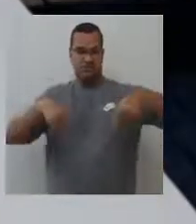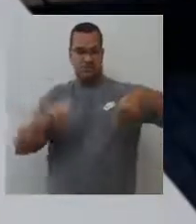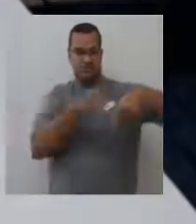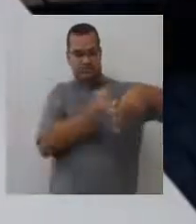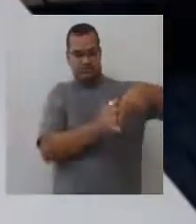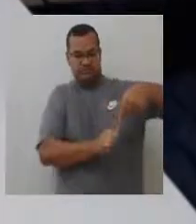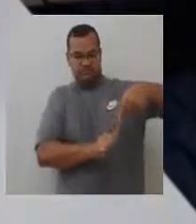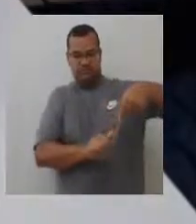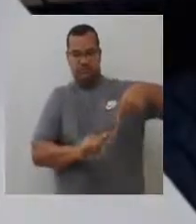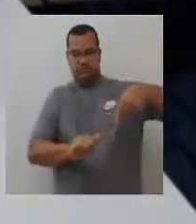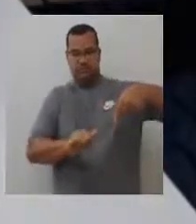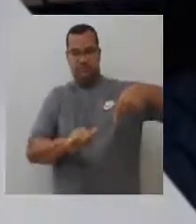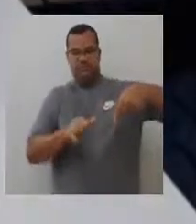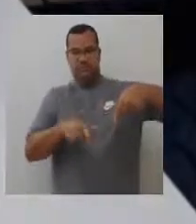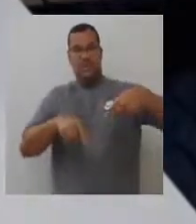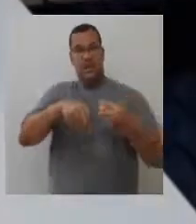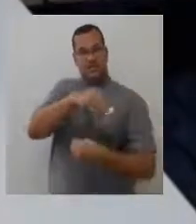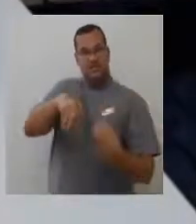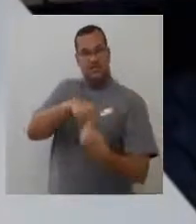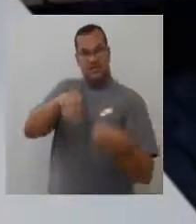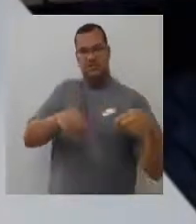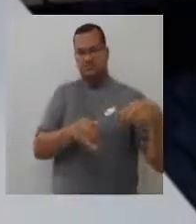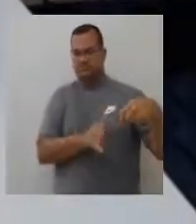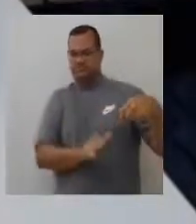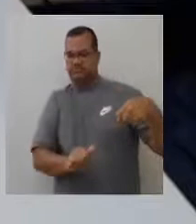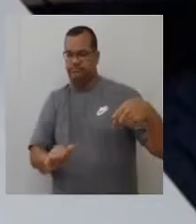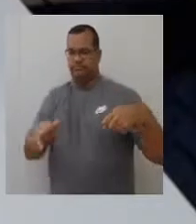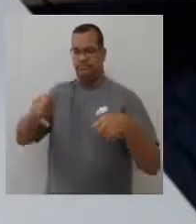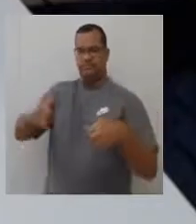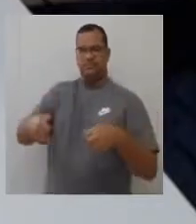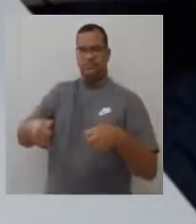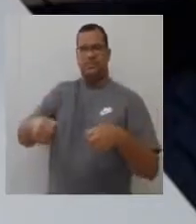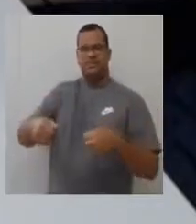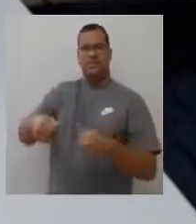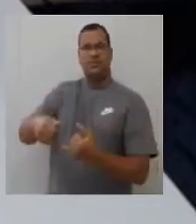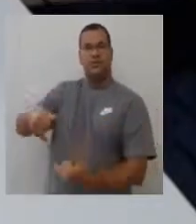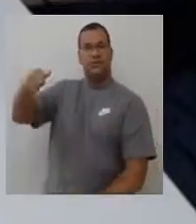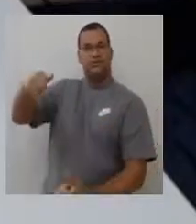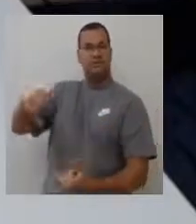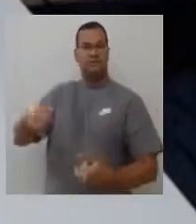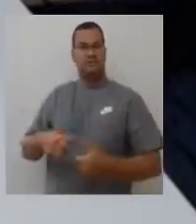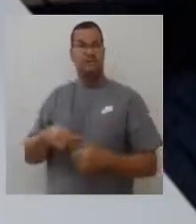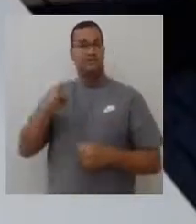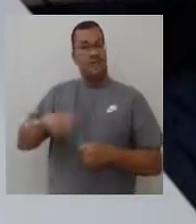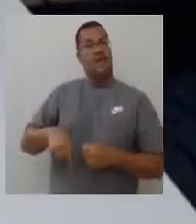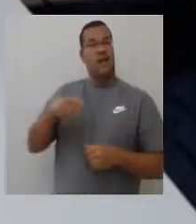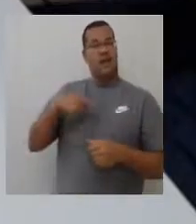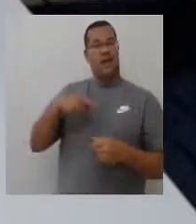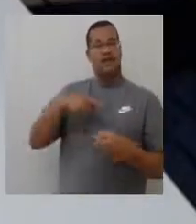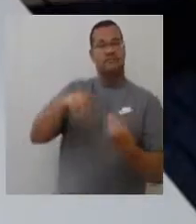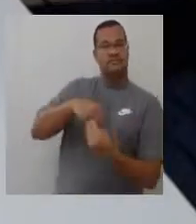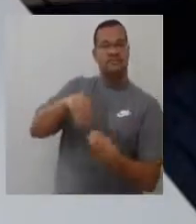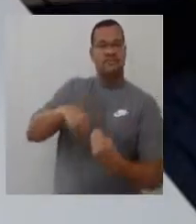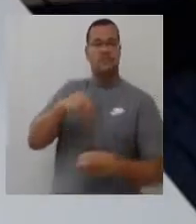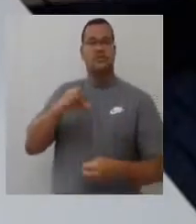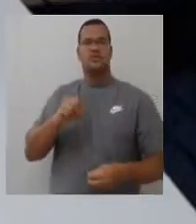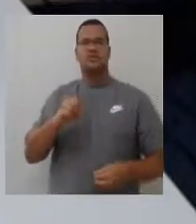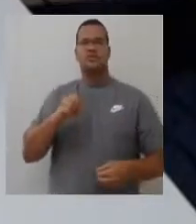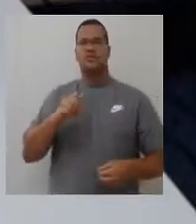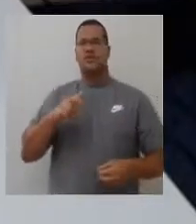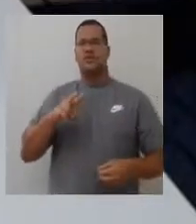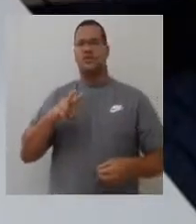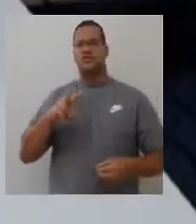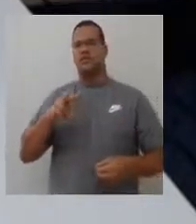navegou pela solução até atingir a ponta do outro fio. Isso nós chamamos de solvatação de